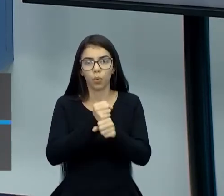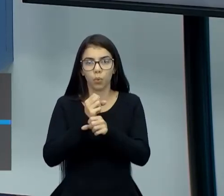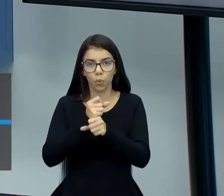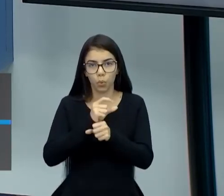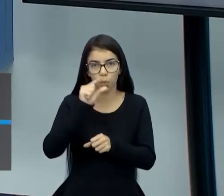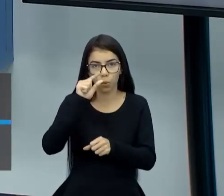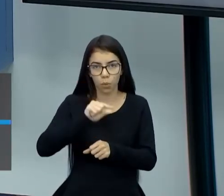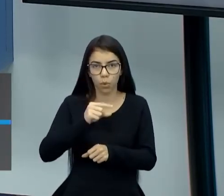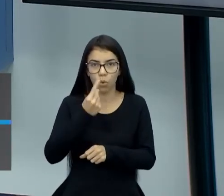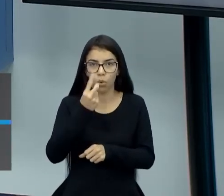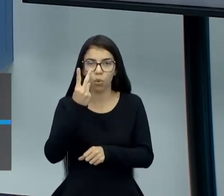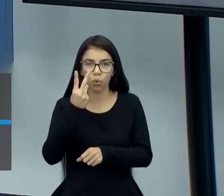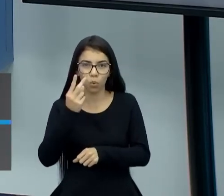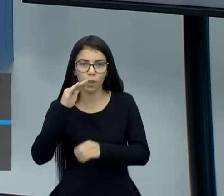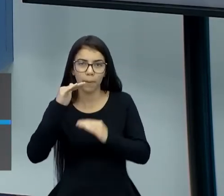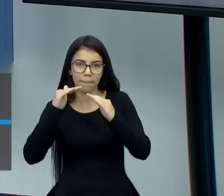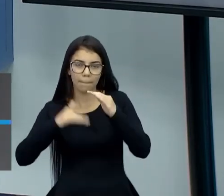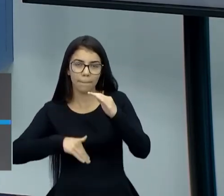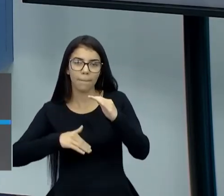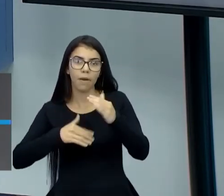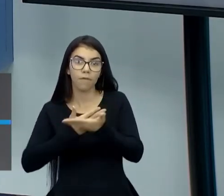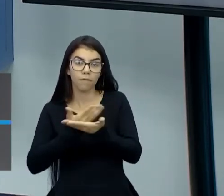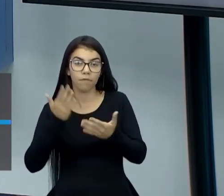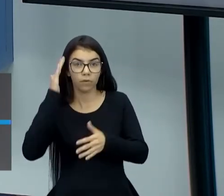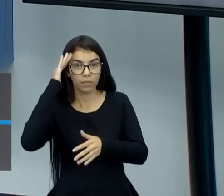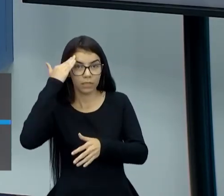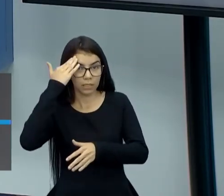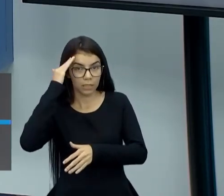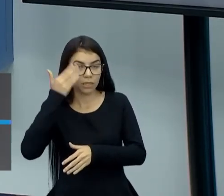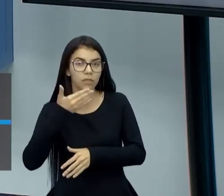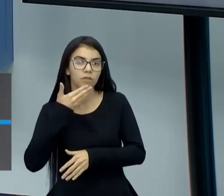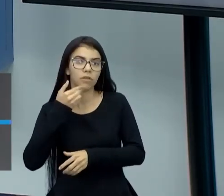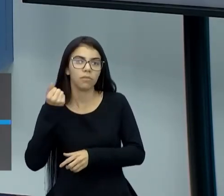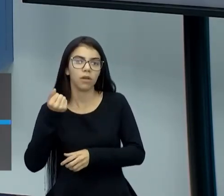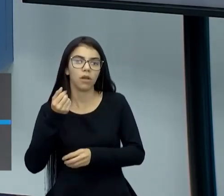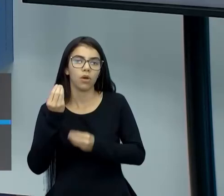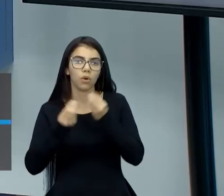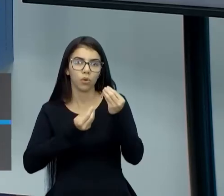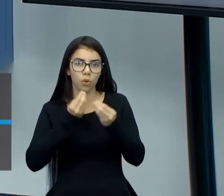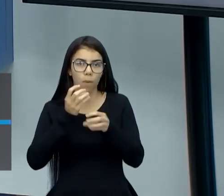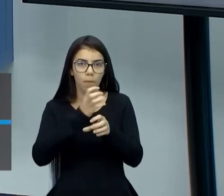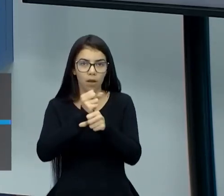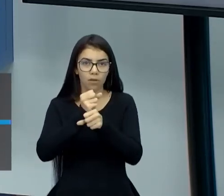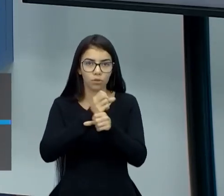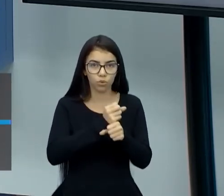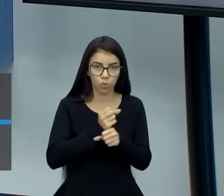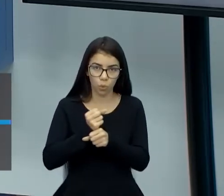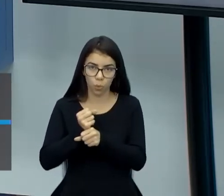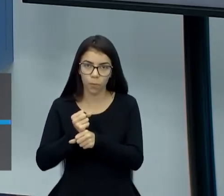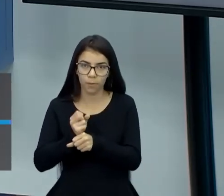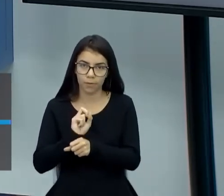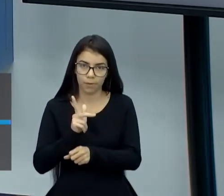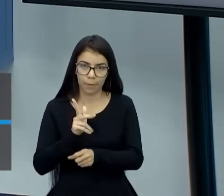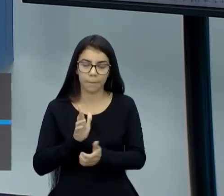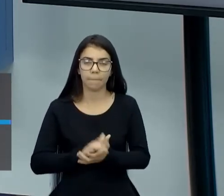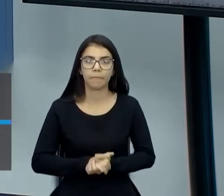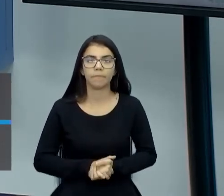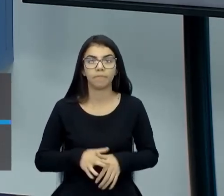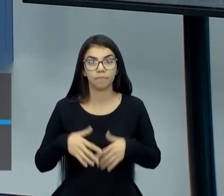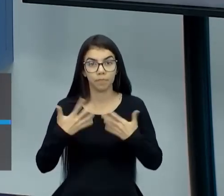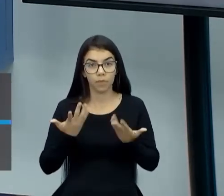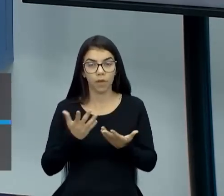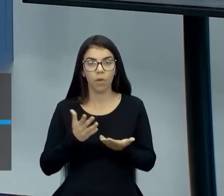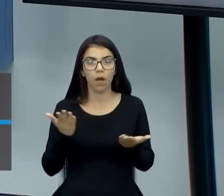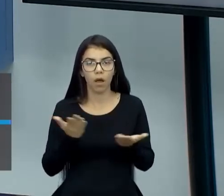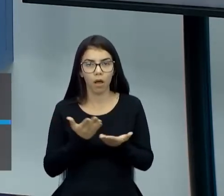12 valores, mas com menos, vocês consigam compreender melhor aí as contas que devem ser feitas, tá? Então, vamos